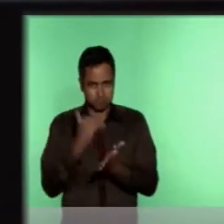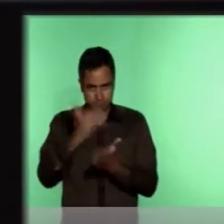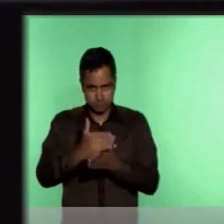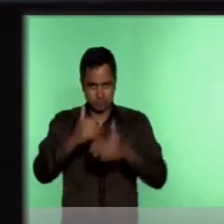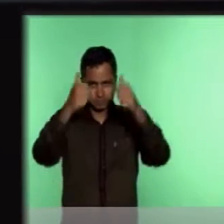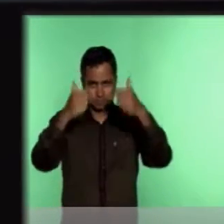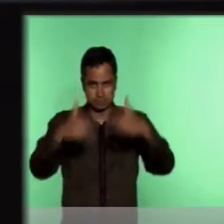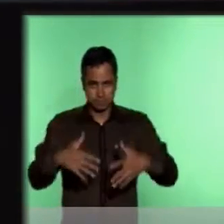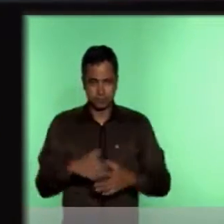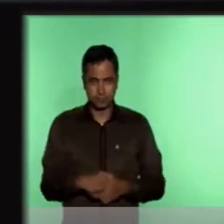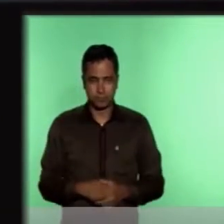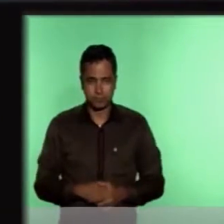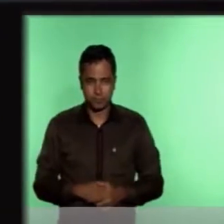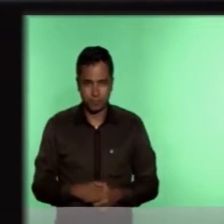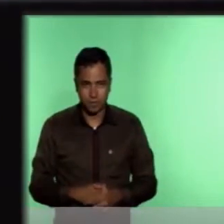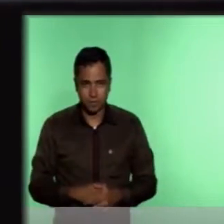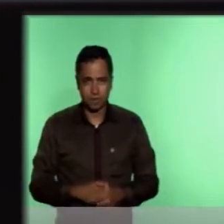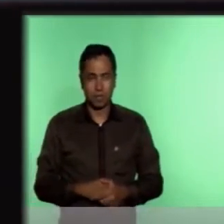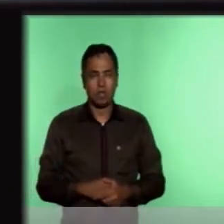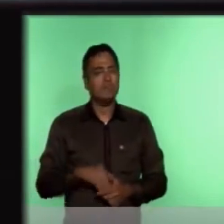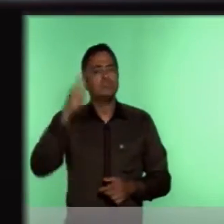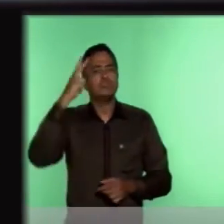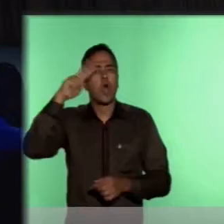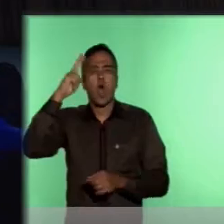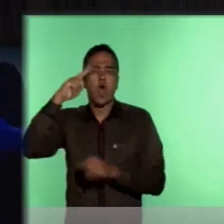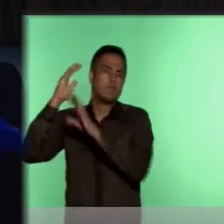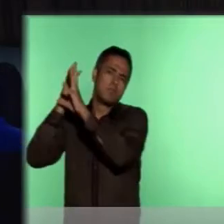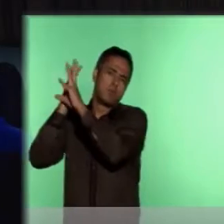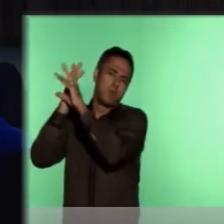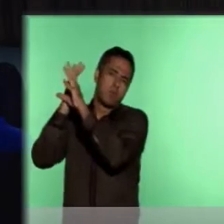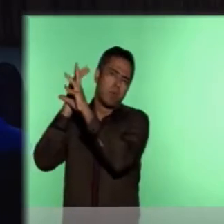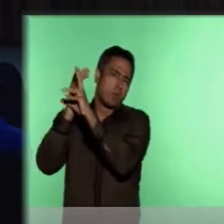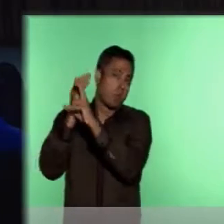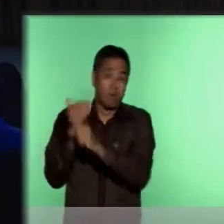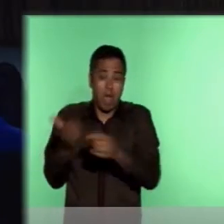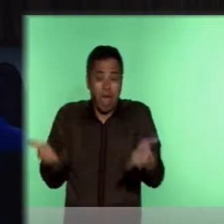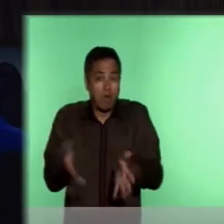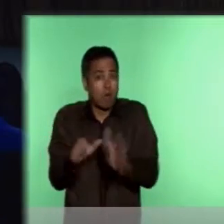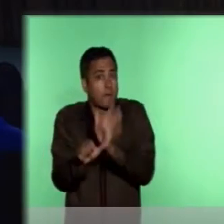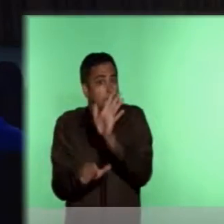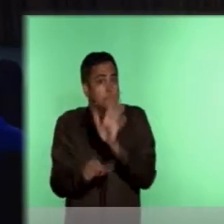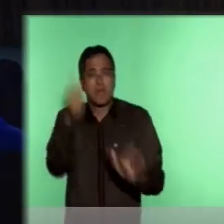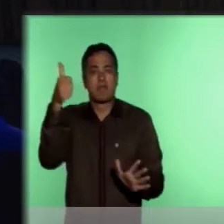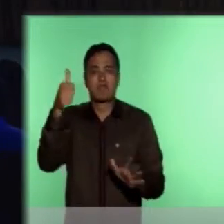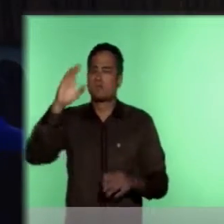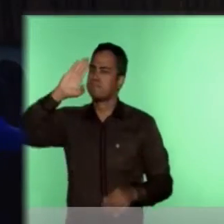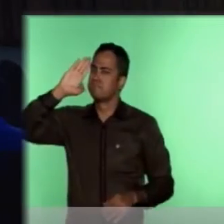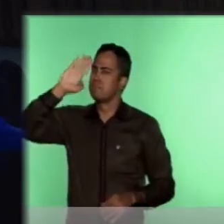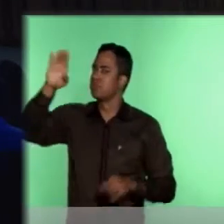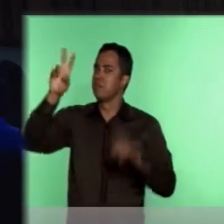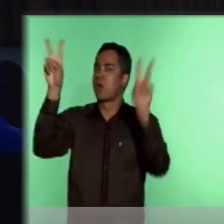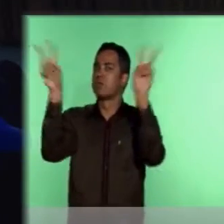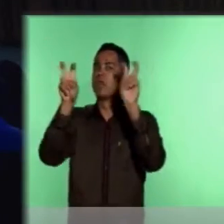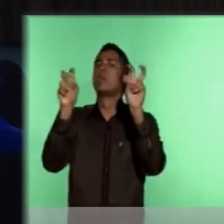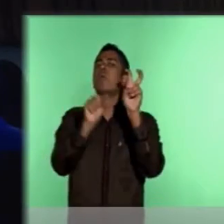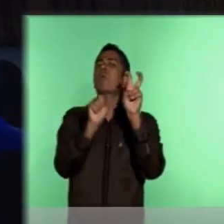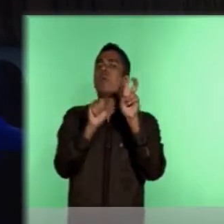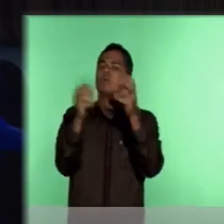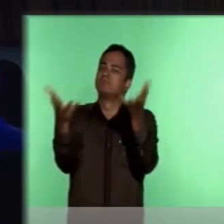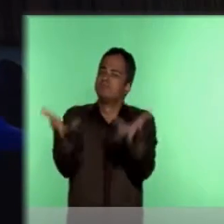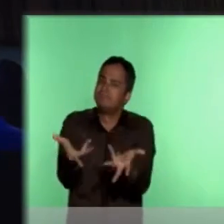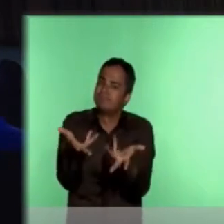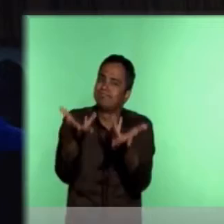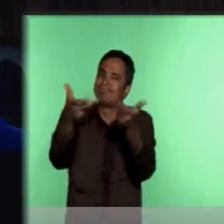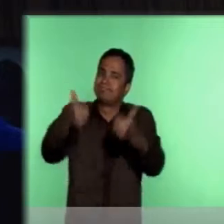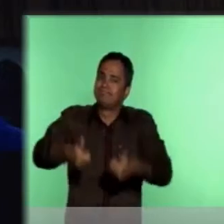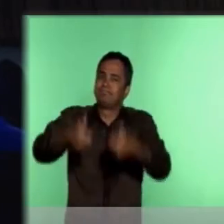à educação, a gente conseguiu colocar a qualidade como sendo um tema central. Isso parece banal, mas ao longo dos